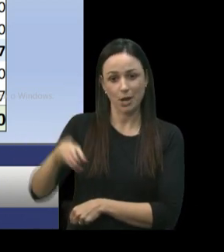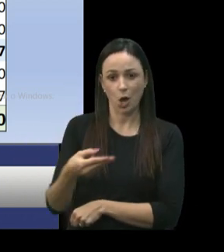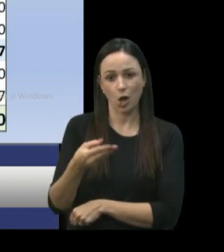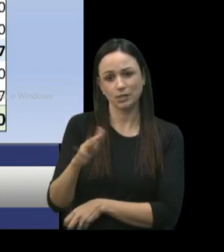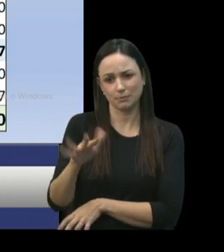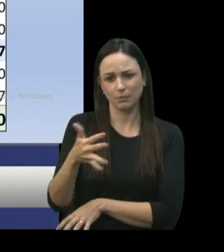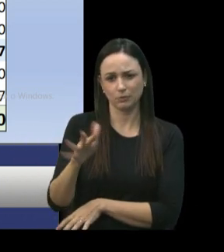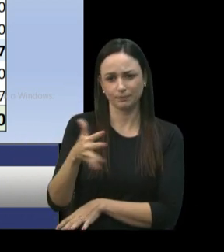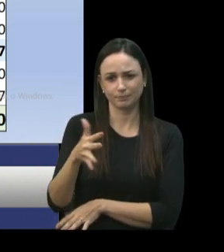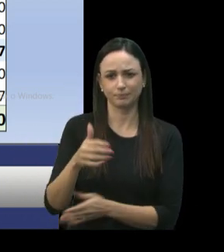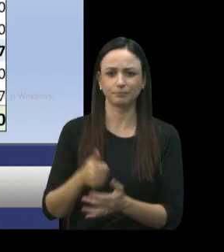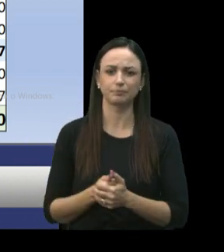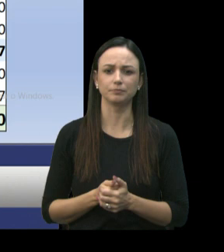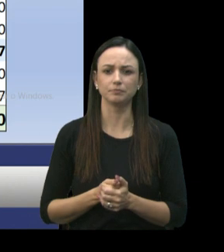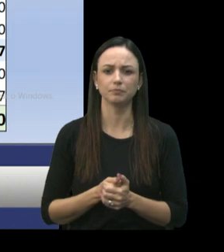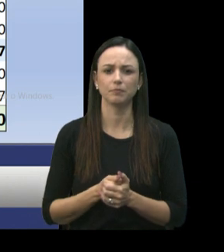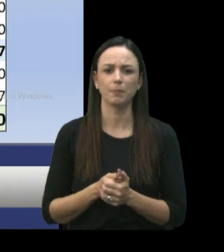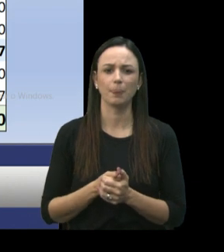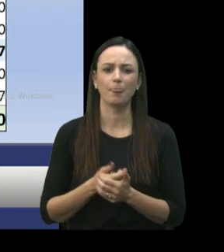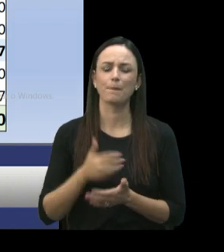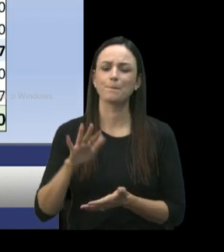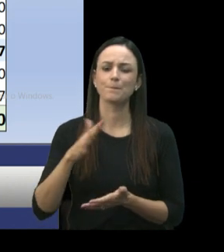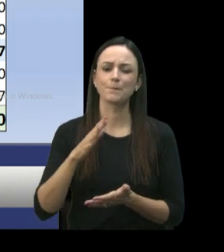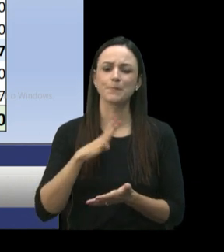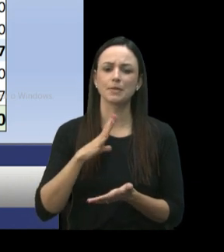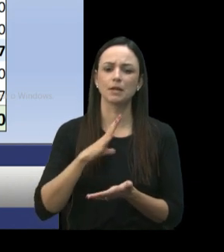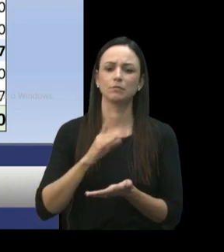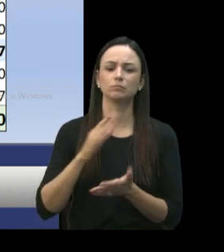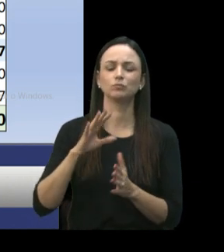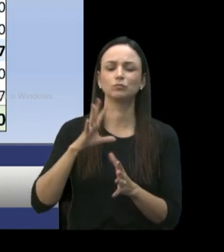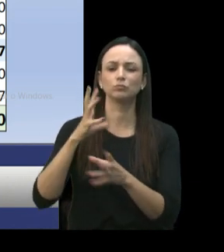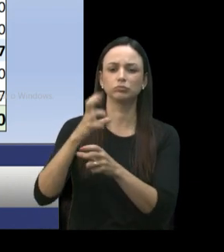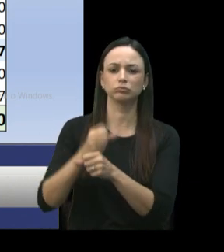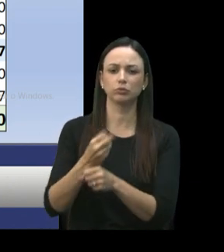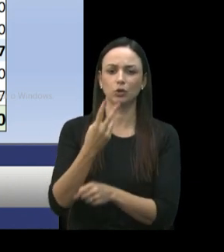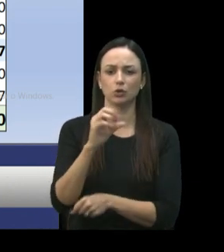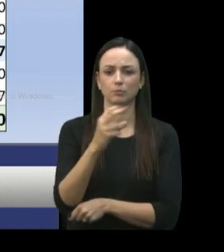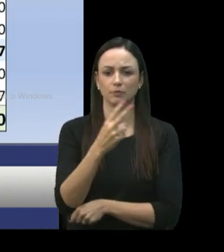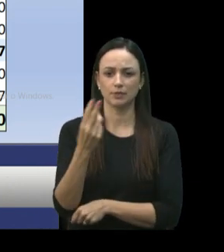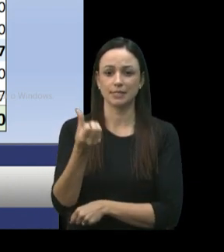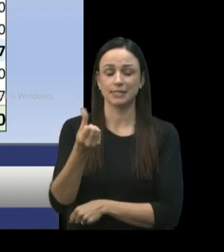aproximadamente, uma receita estimada para 2023,